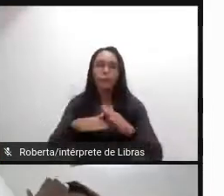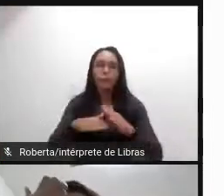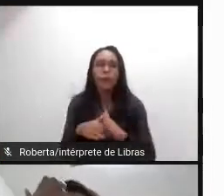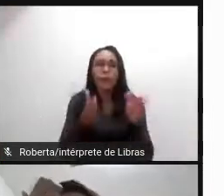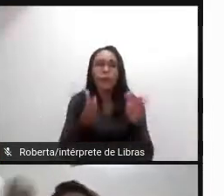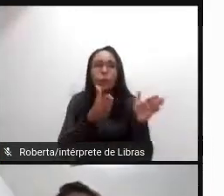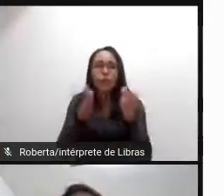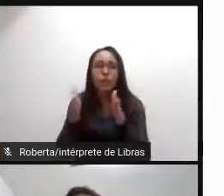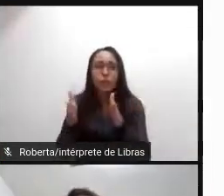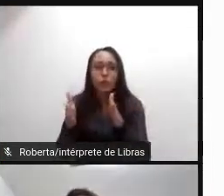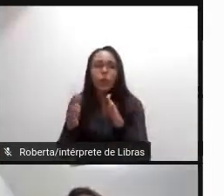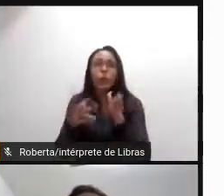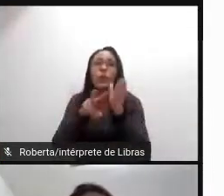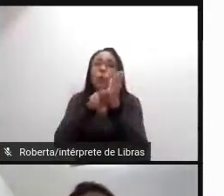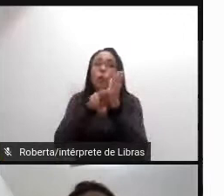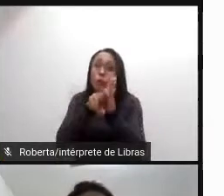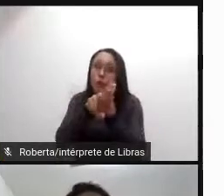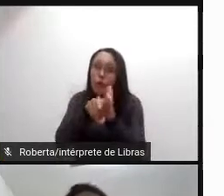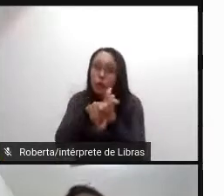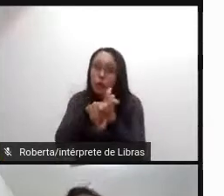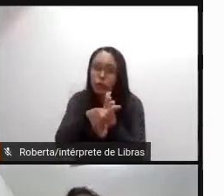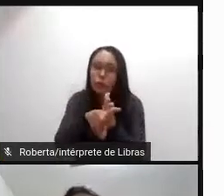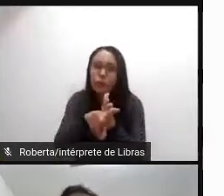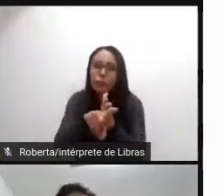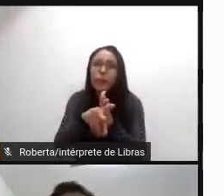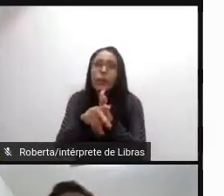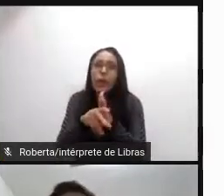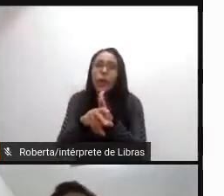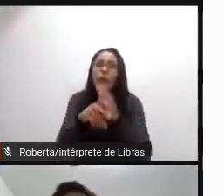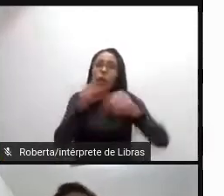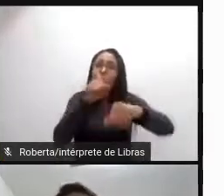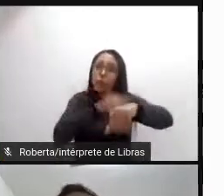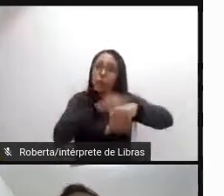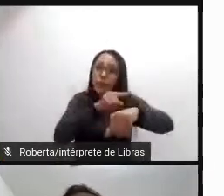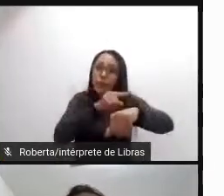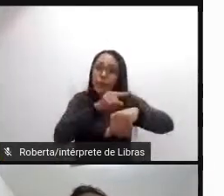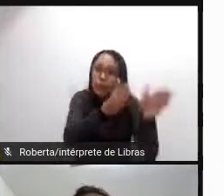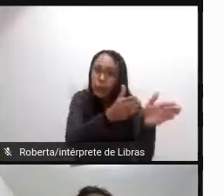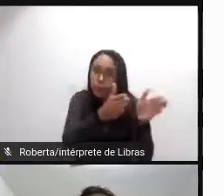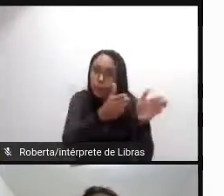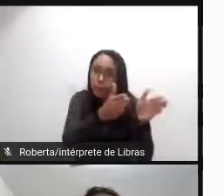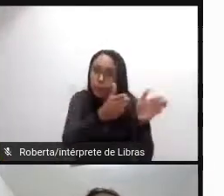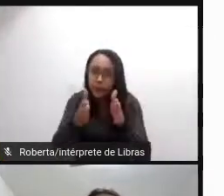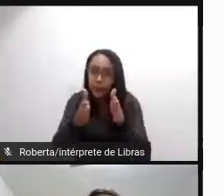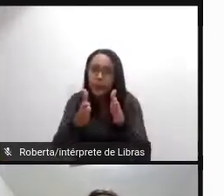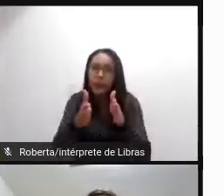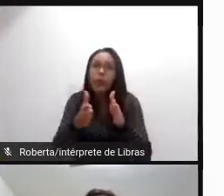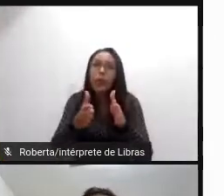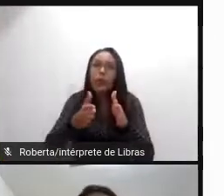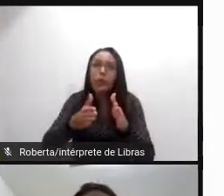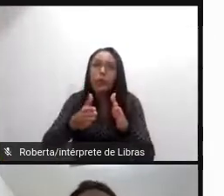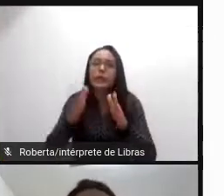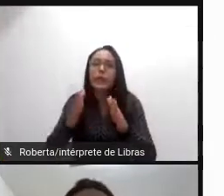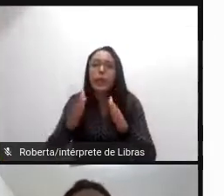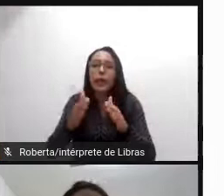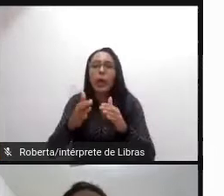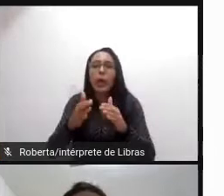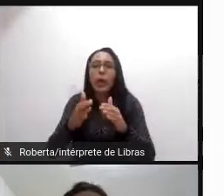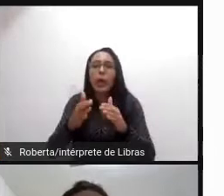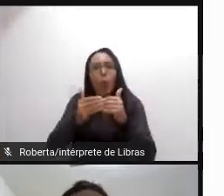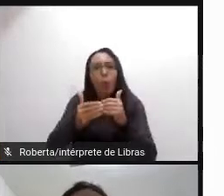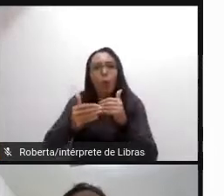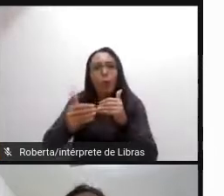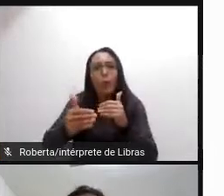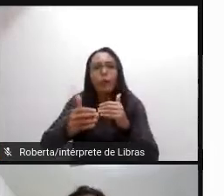ao vírus, e esse tempo que eu me expus ao vírus, até o momento que ele começa a